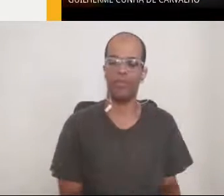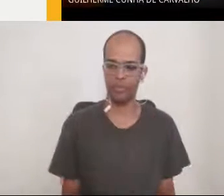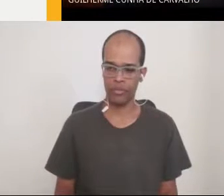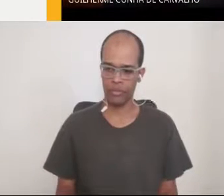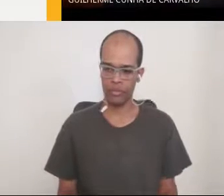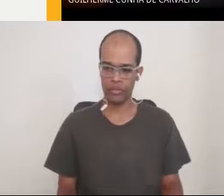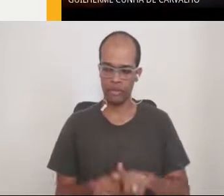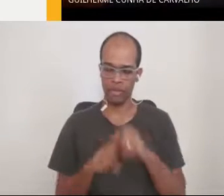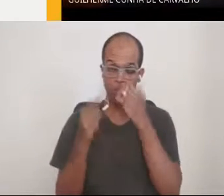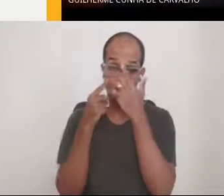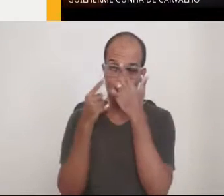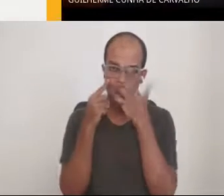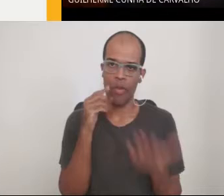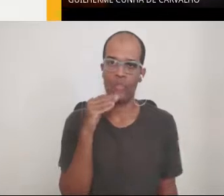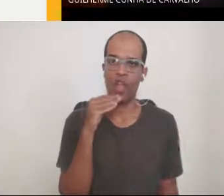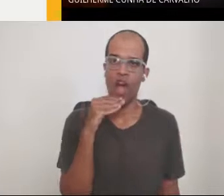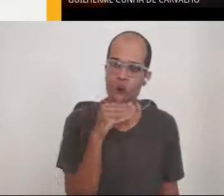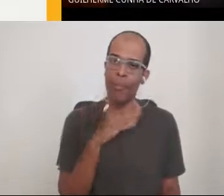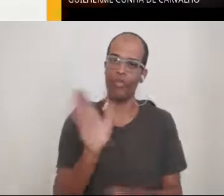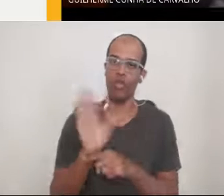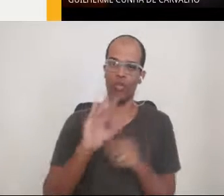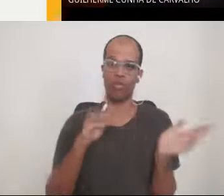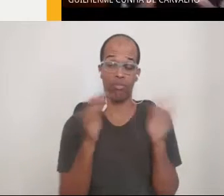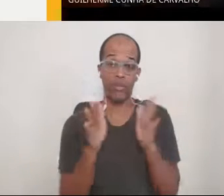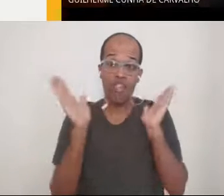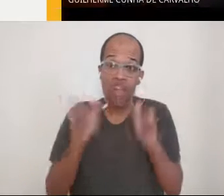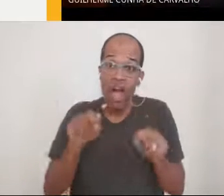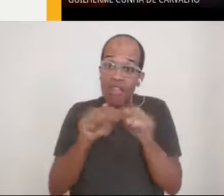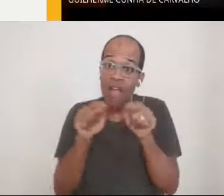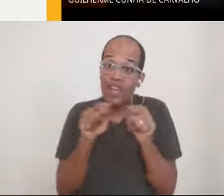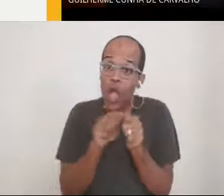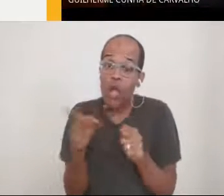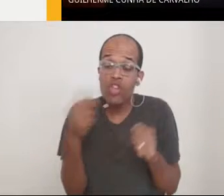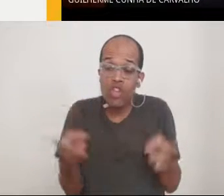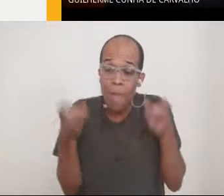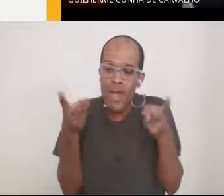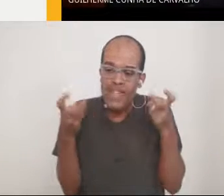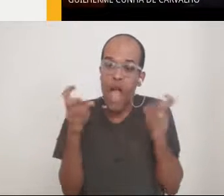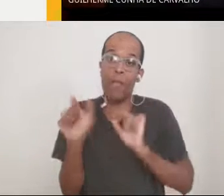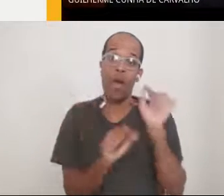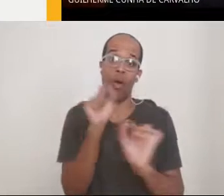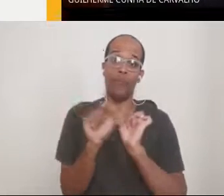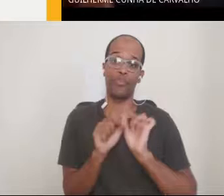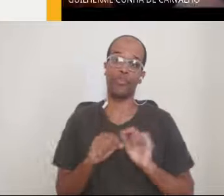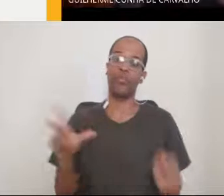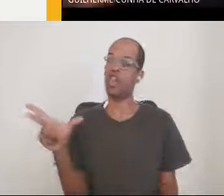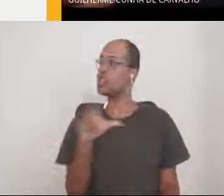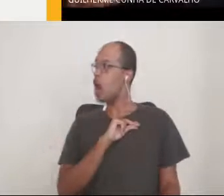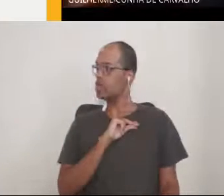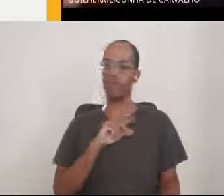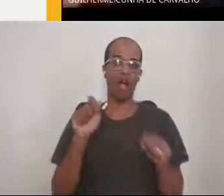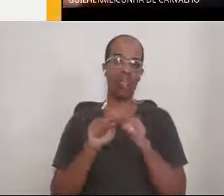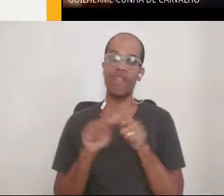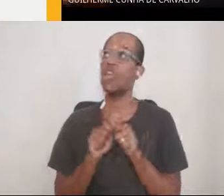Também esse vídeo é óbvio, não é só para quem não está, para quem já está fazendo, mas a gente percebe muito no conselho assim. Nossa, o aluno está